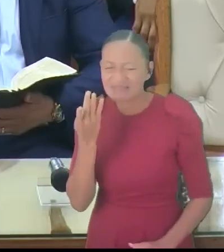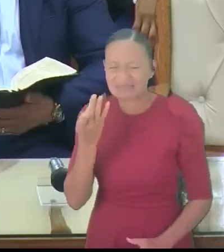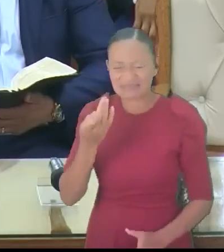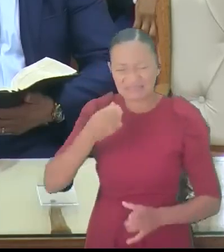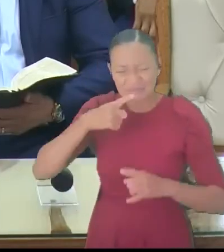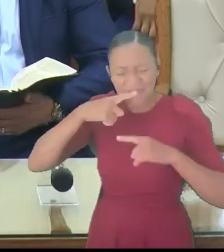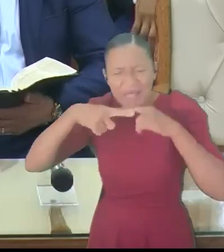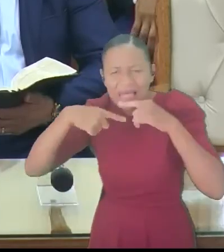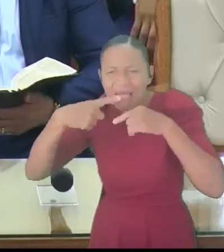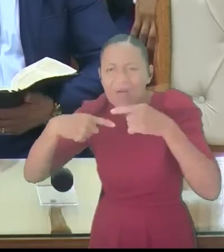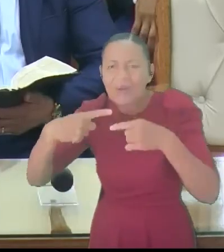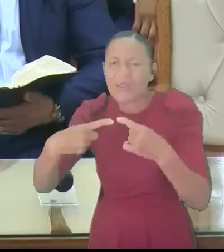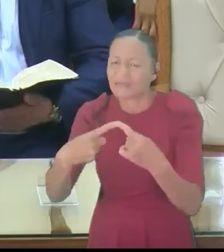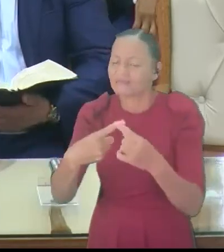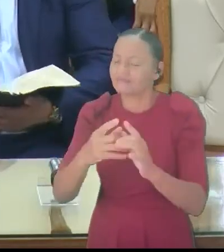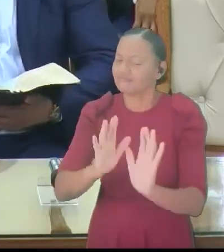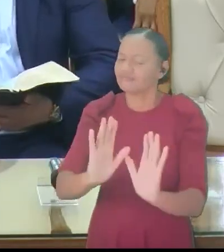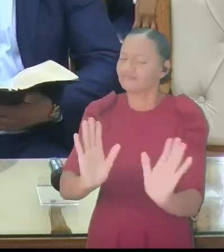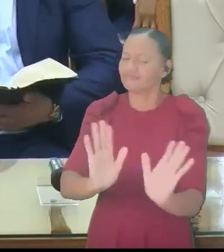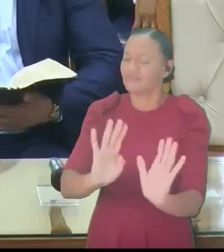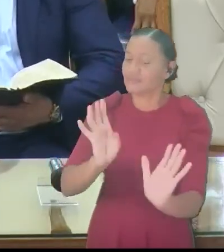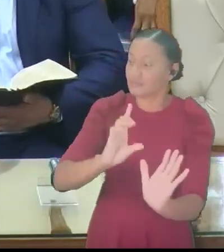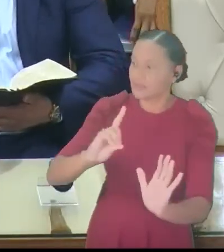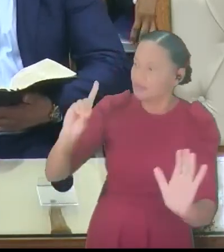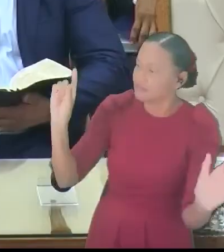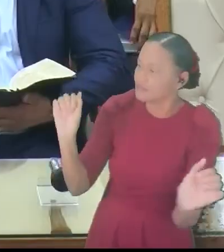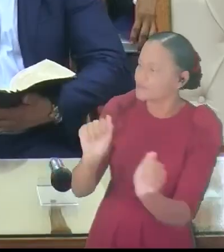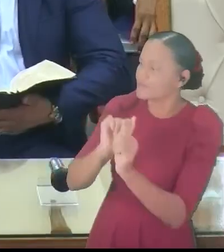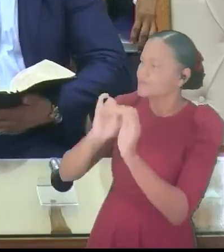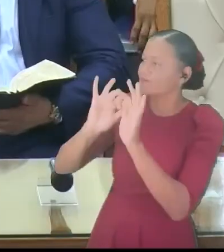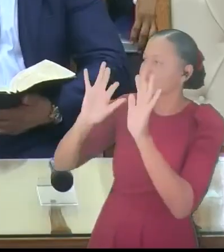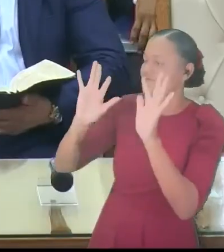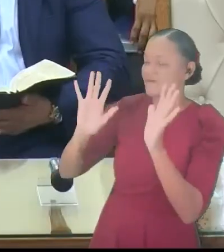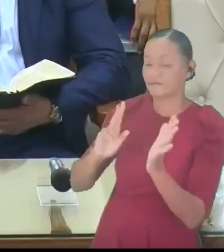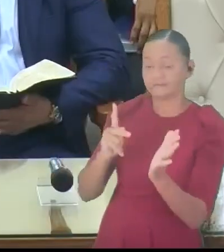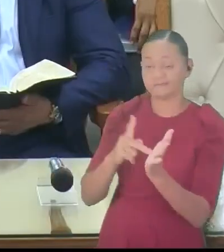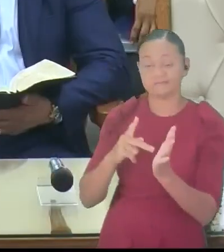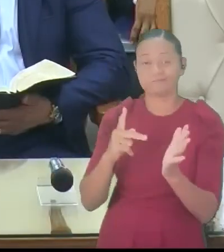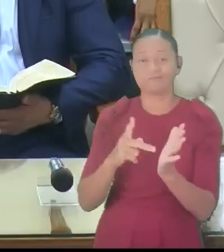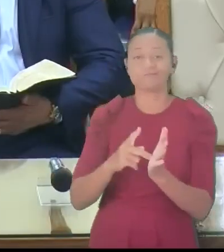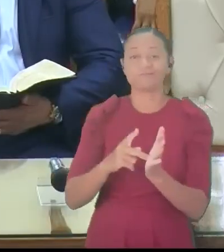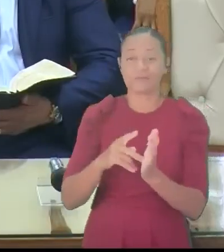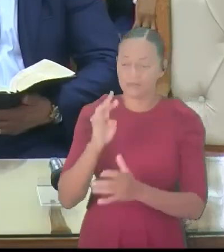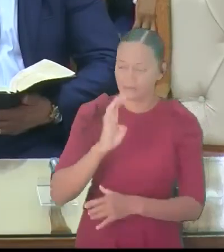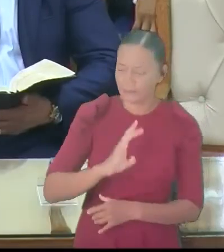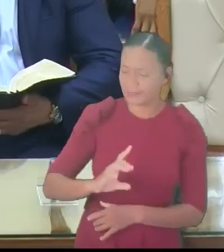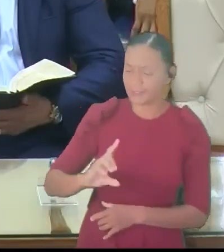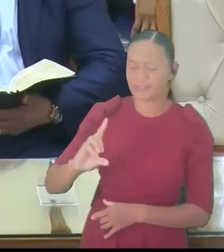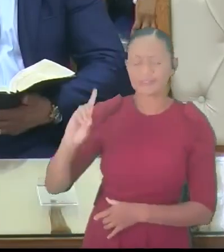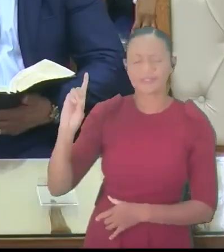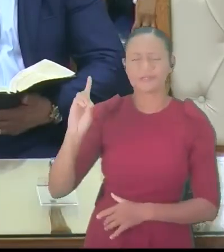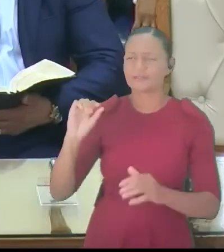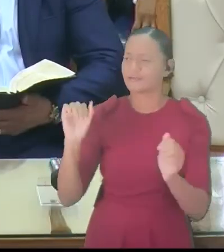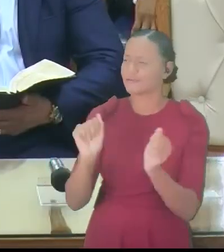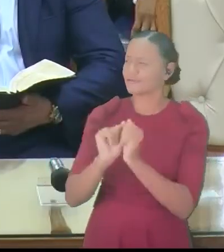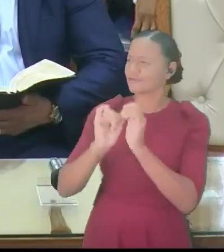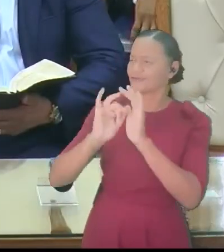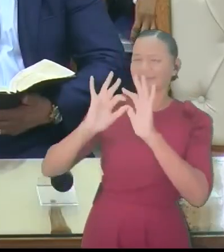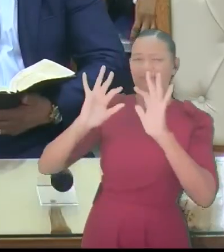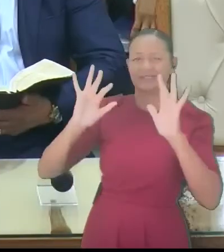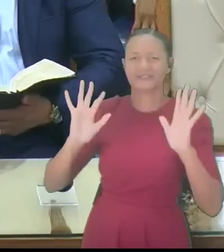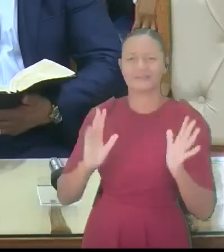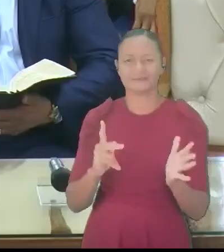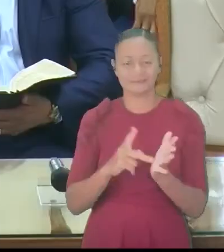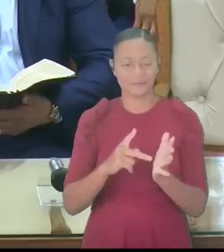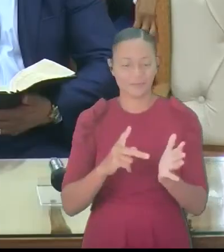glorificado com a verdade. Quem diz amém em nome de Jesus? Amém. Deus é glorificado com a verdade, com falcatrua não.